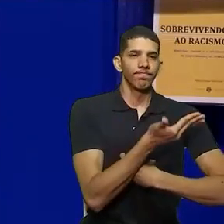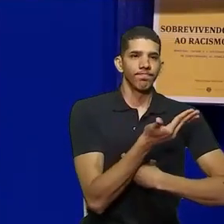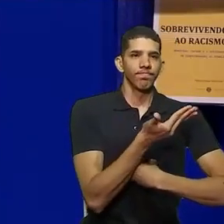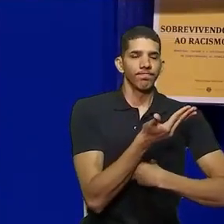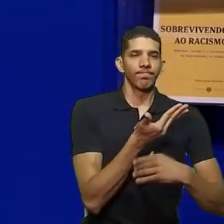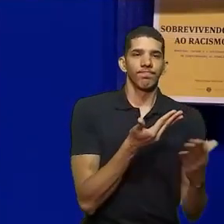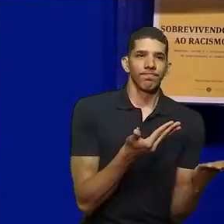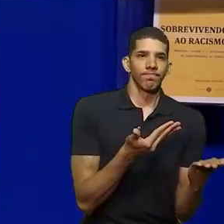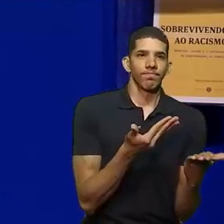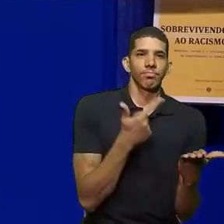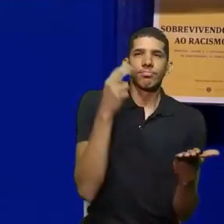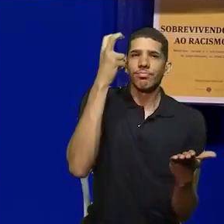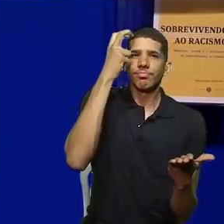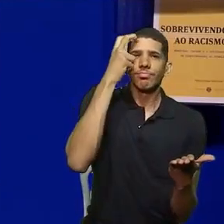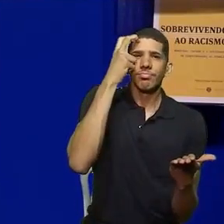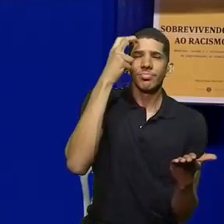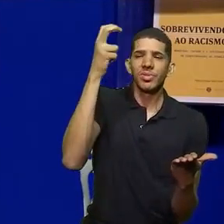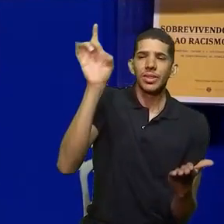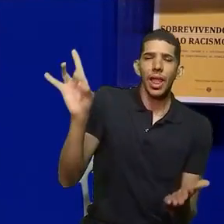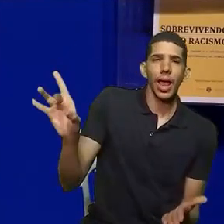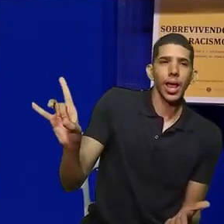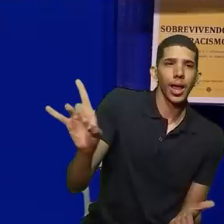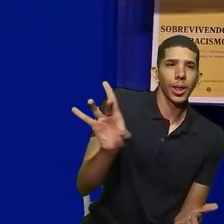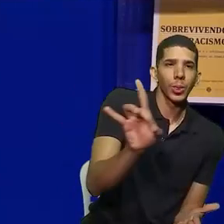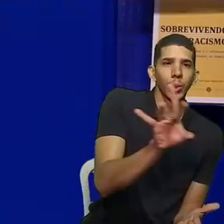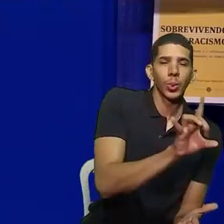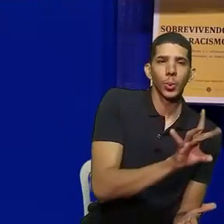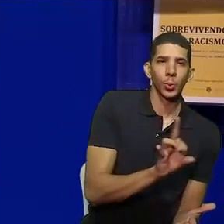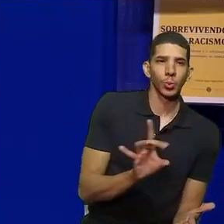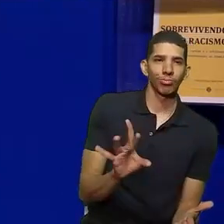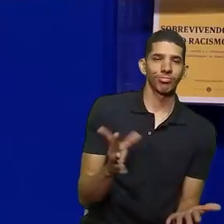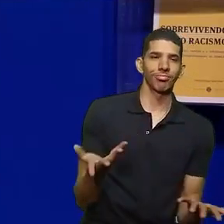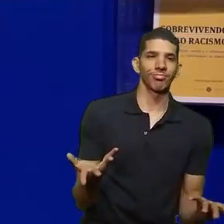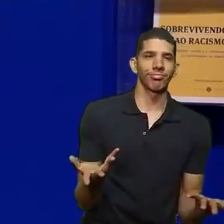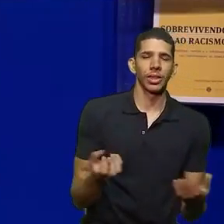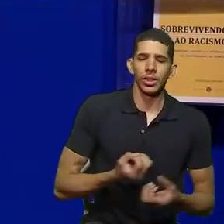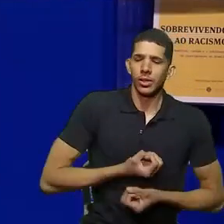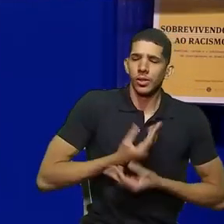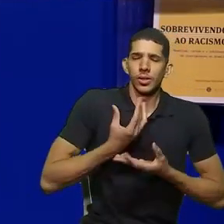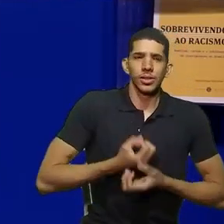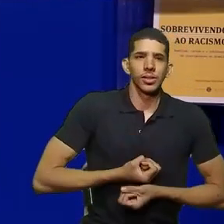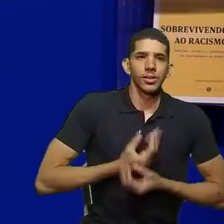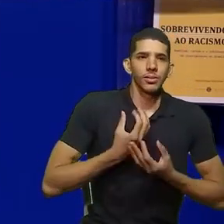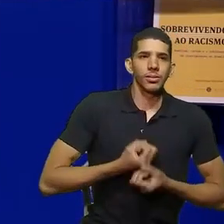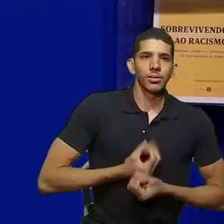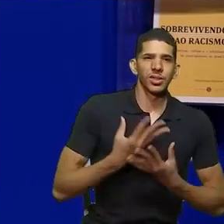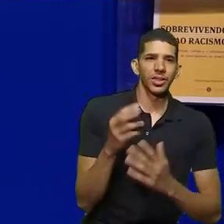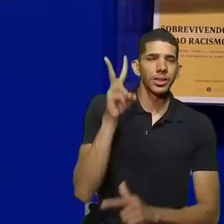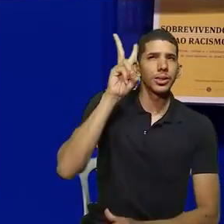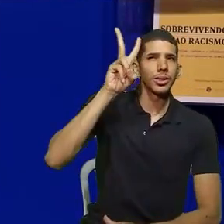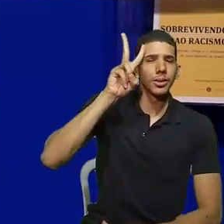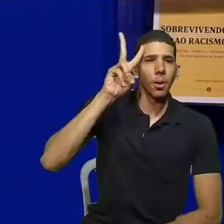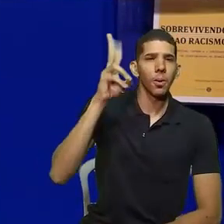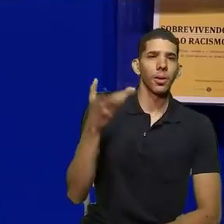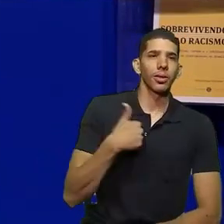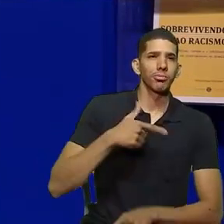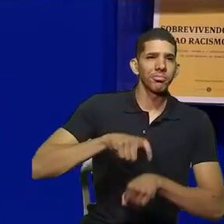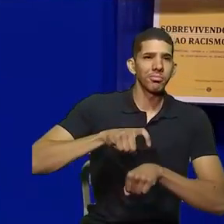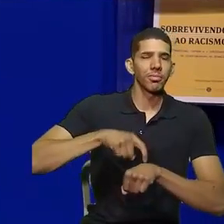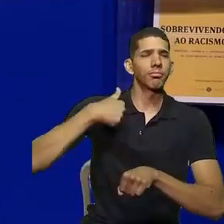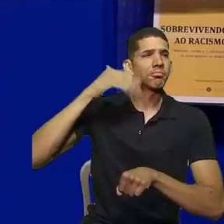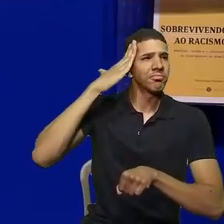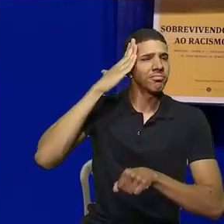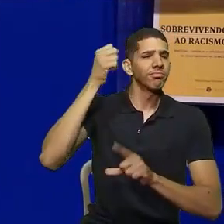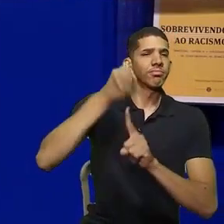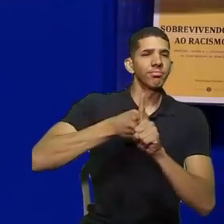Pulsado em cada voz e em cada história que era contada a Conceição. Eu ouvia o momento certo do grito, o olho